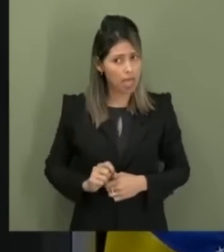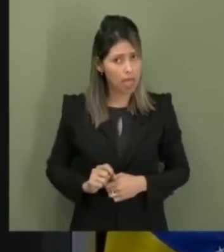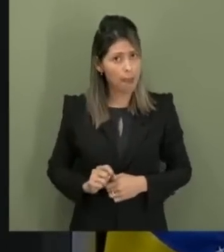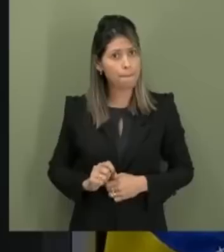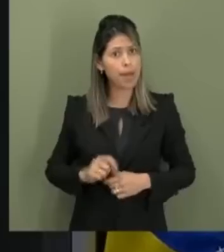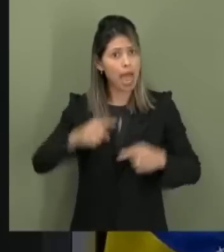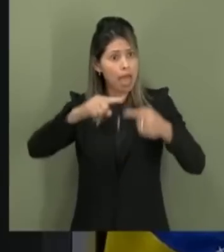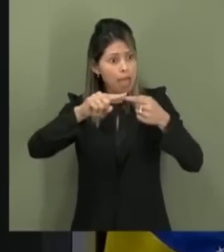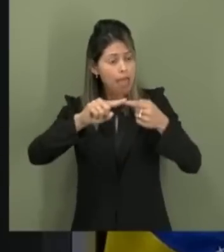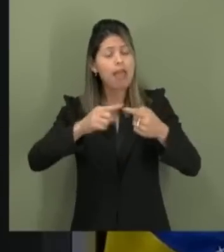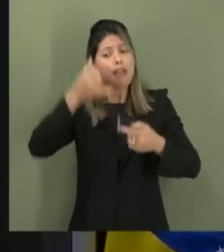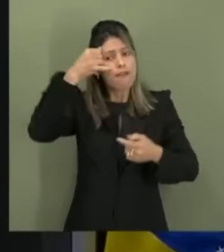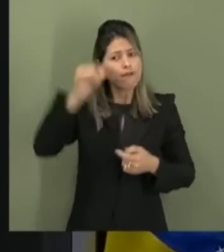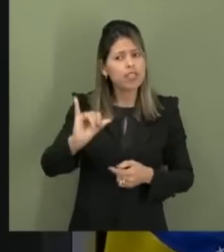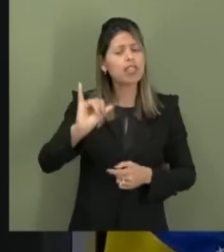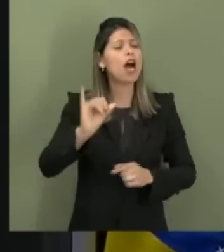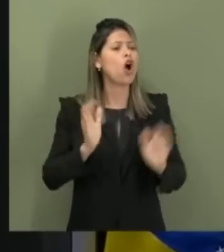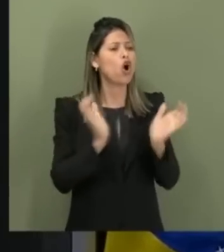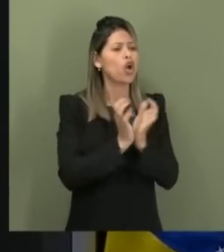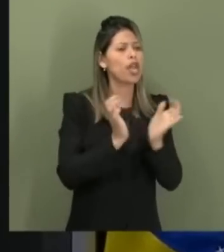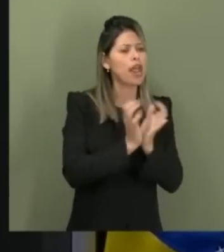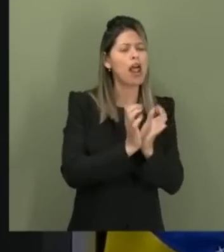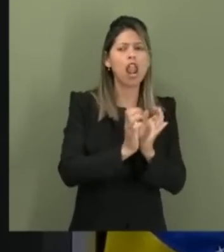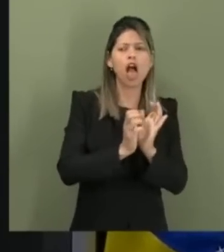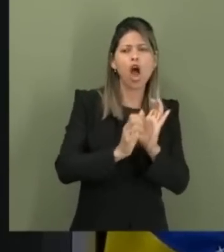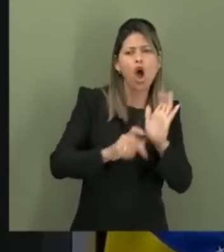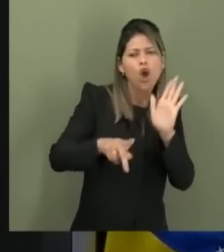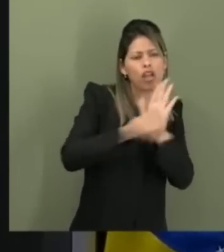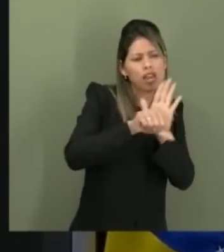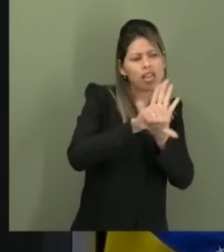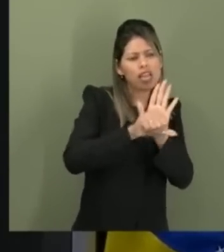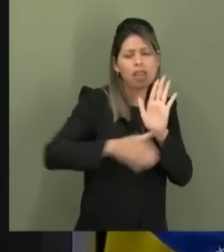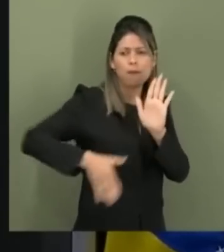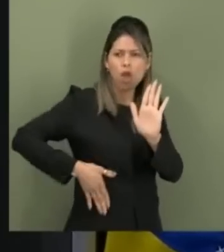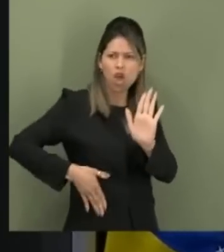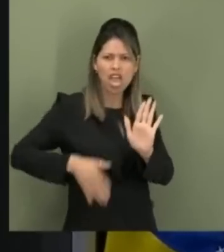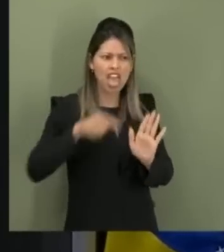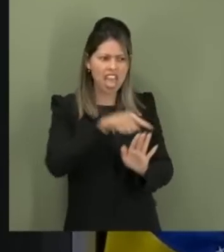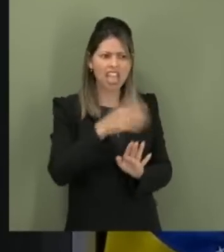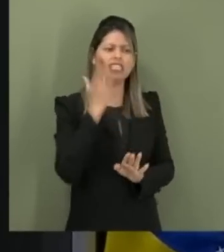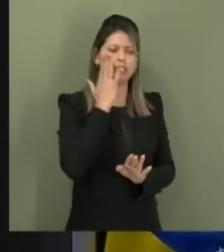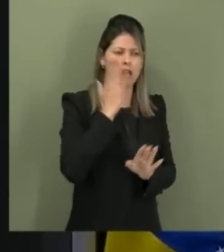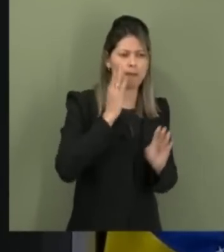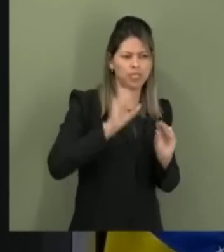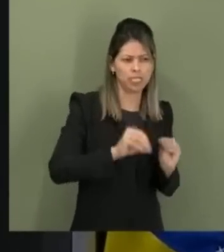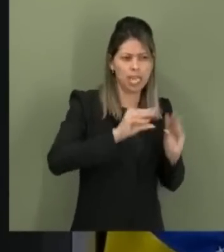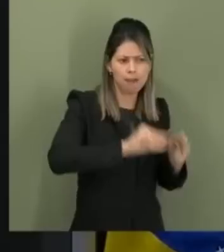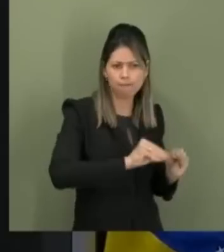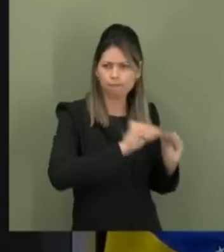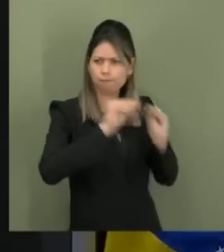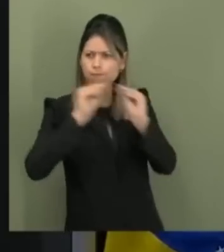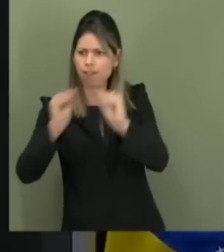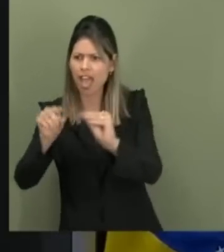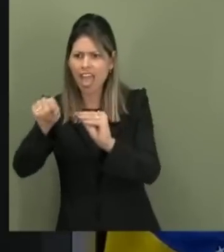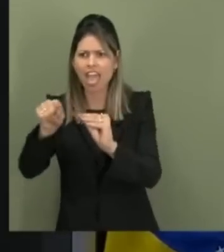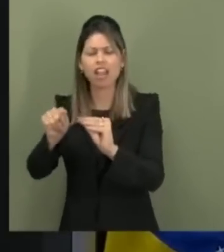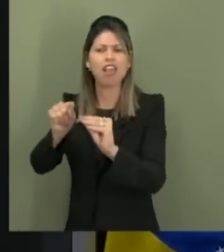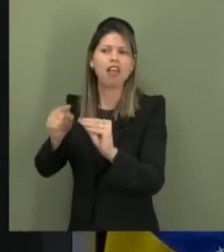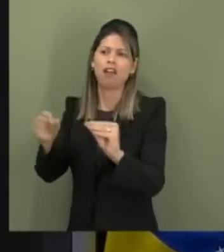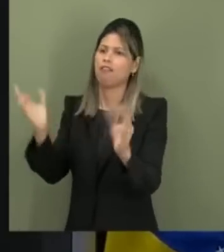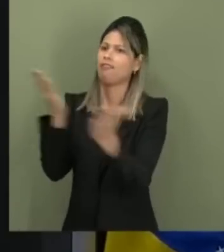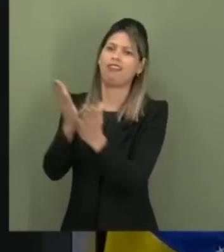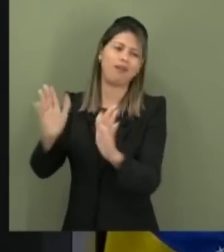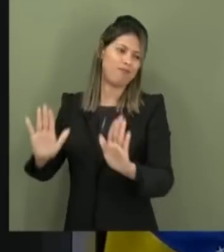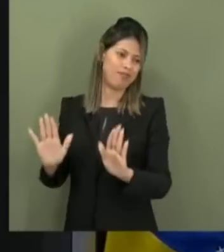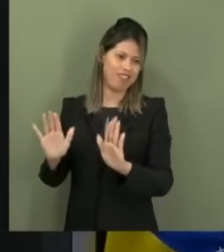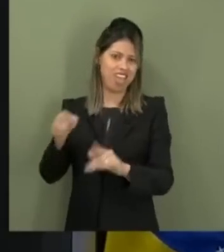restringir a ação do crime organizado. Porque eles sabem, se transferidos para lá, para eles, é o fim da linha. Porque eles não têm